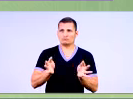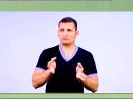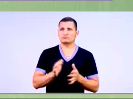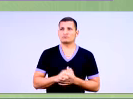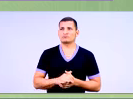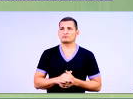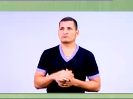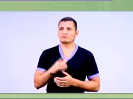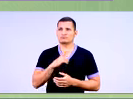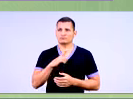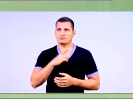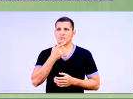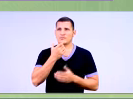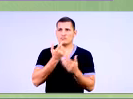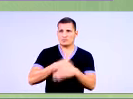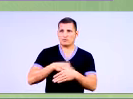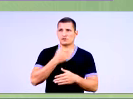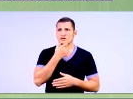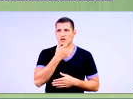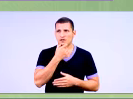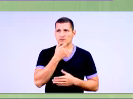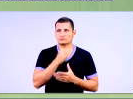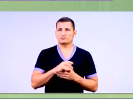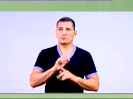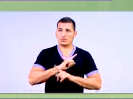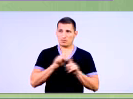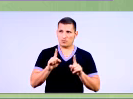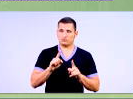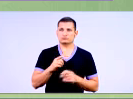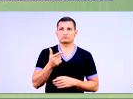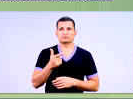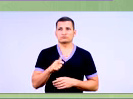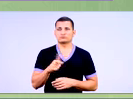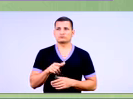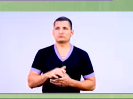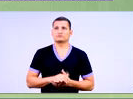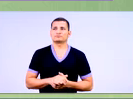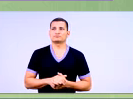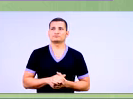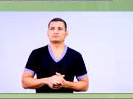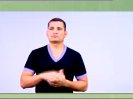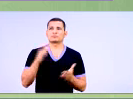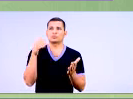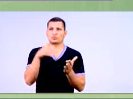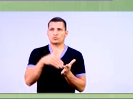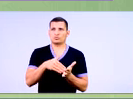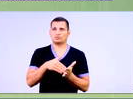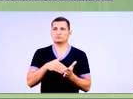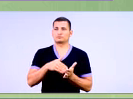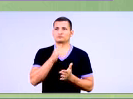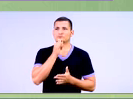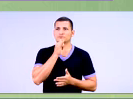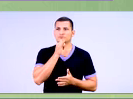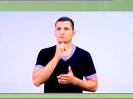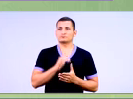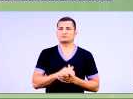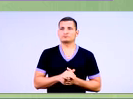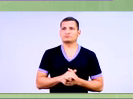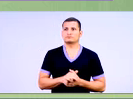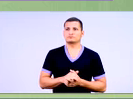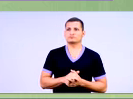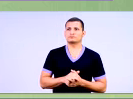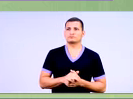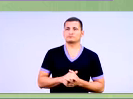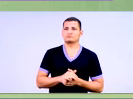Teremos um teste de inglês? Não, não terão, ok? Ao último exemplo. O último exemplo, a gente fazendo a